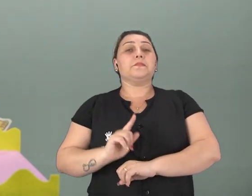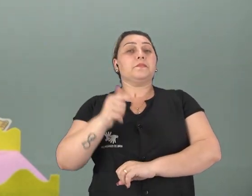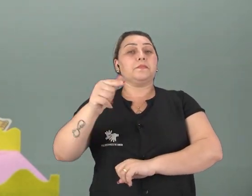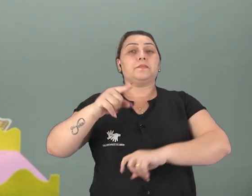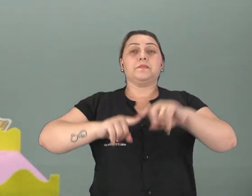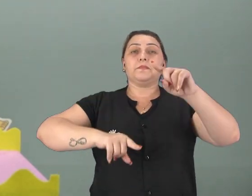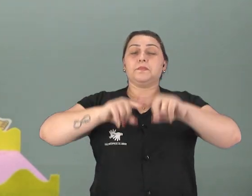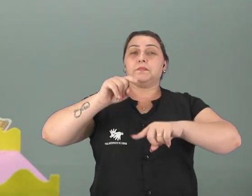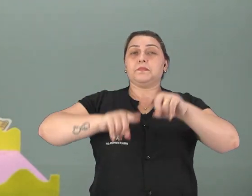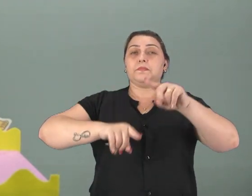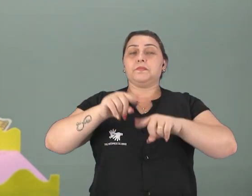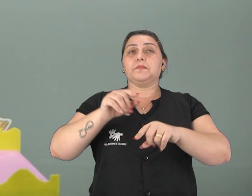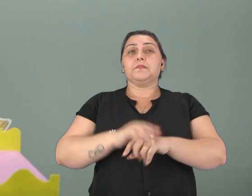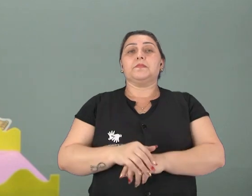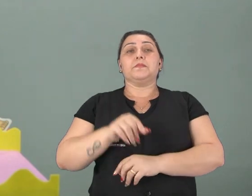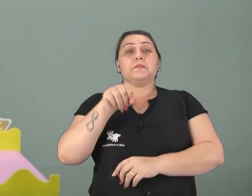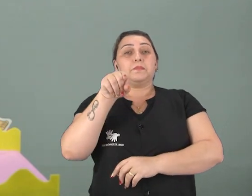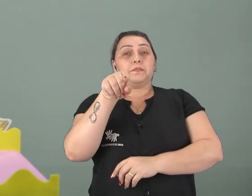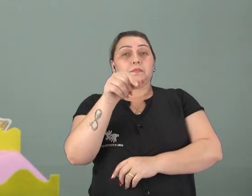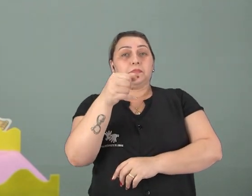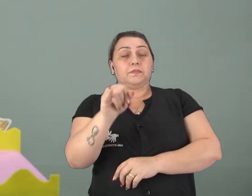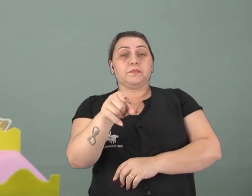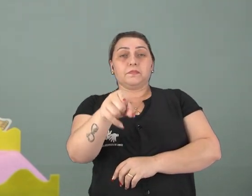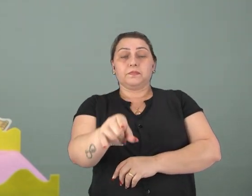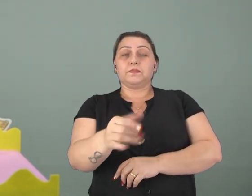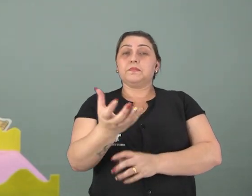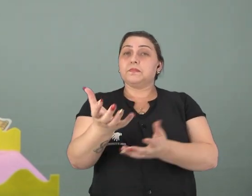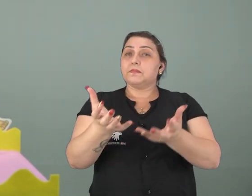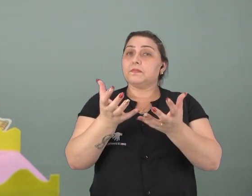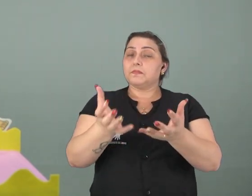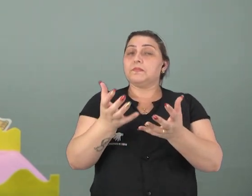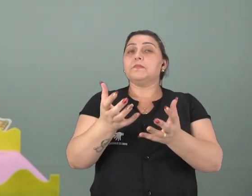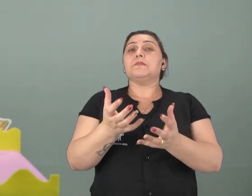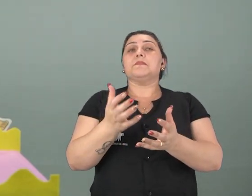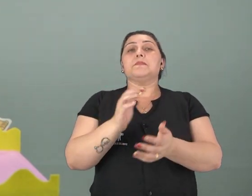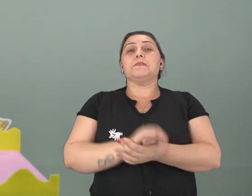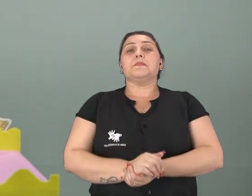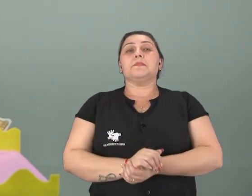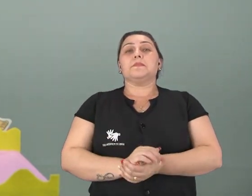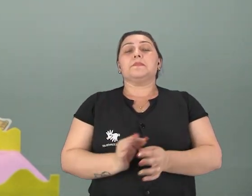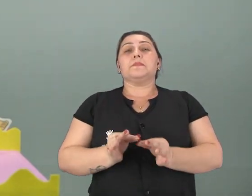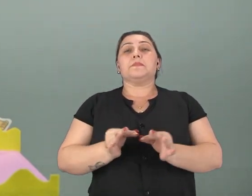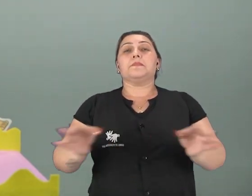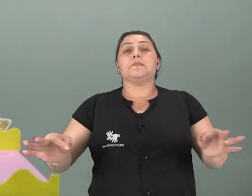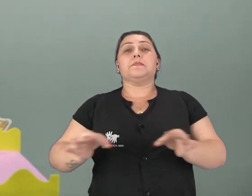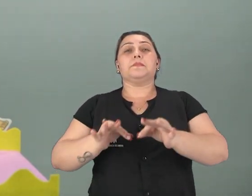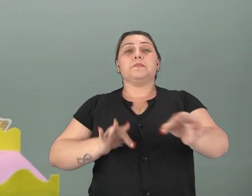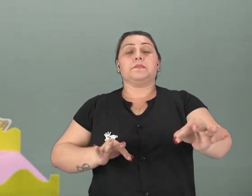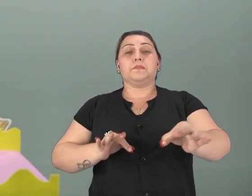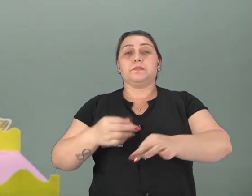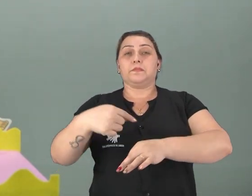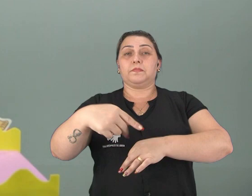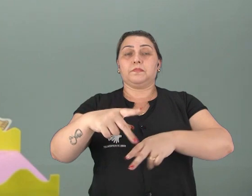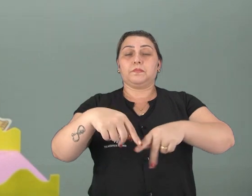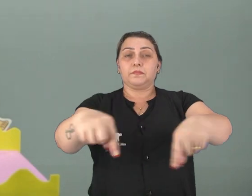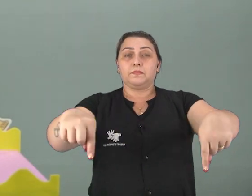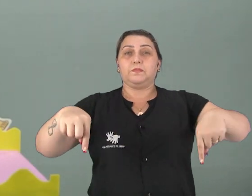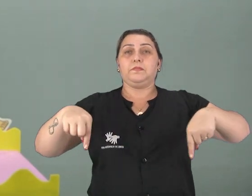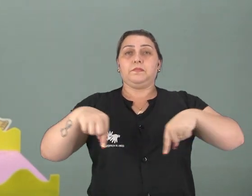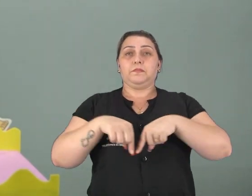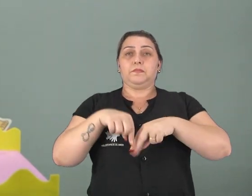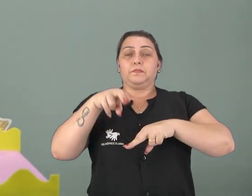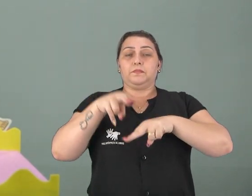outros objetos, como se você, por exemplo, quiser medir a sua sala. Você